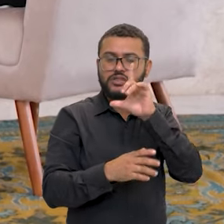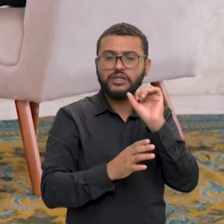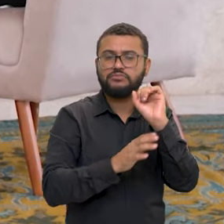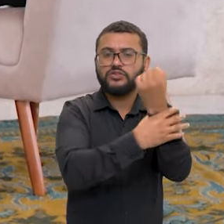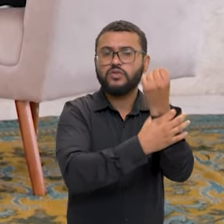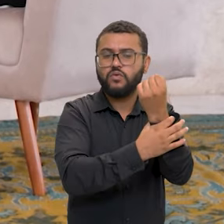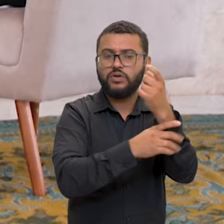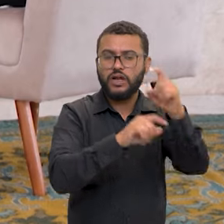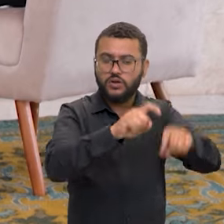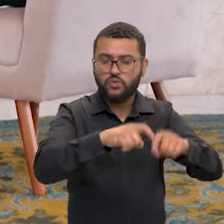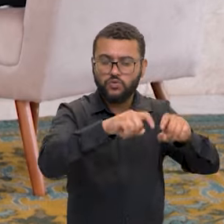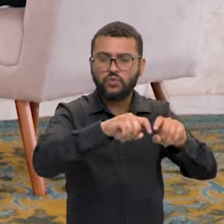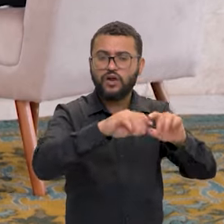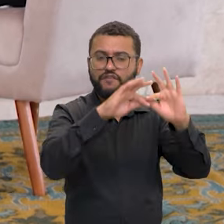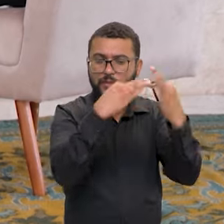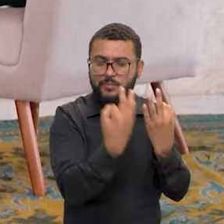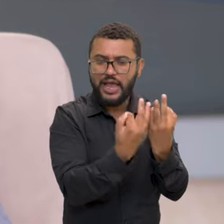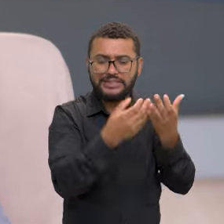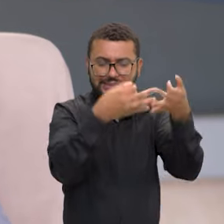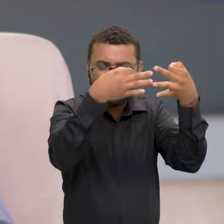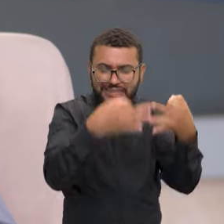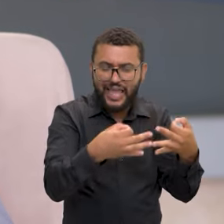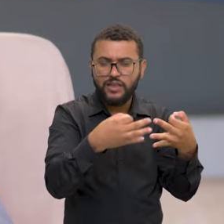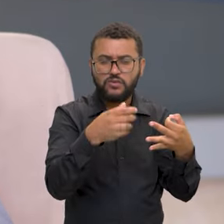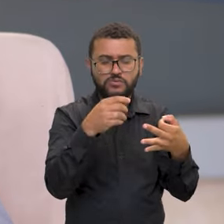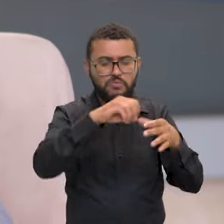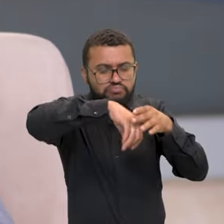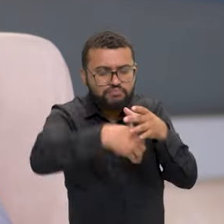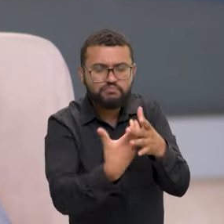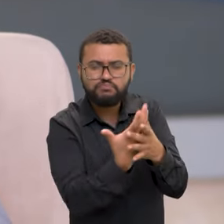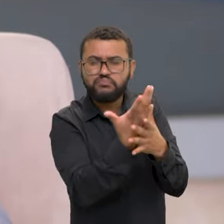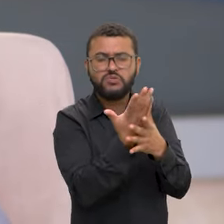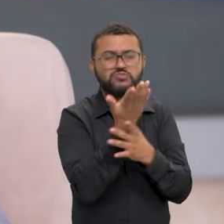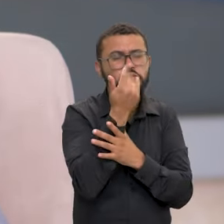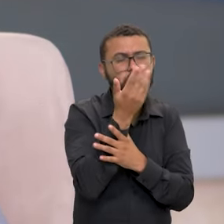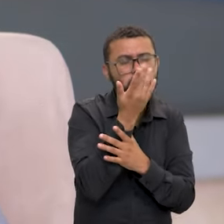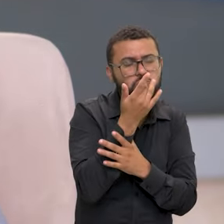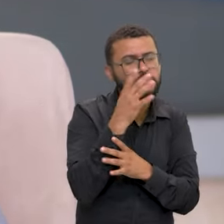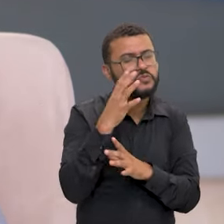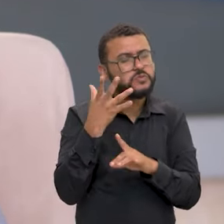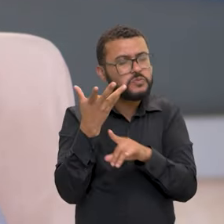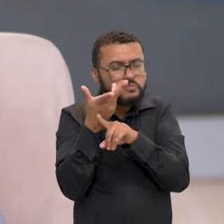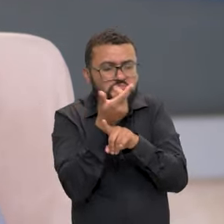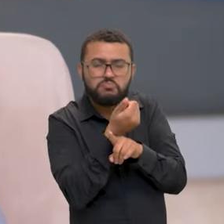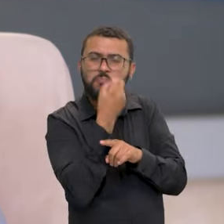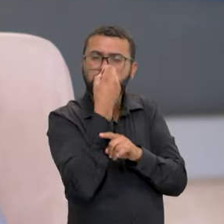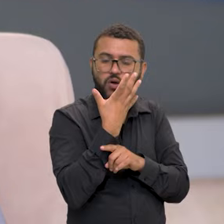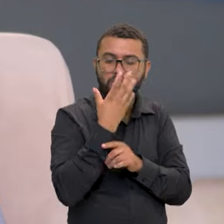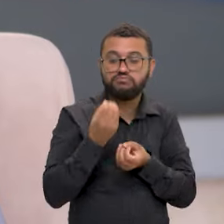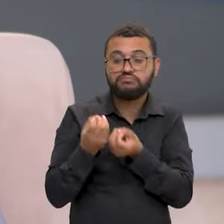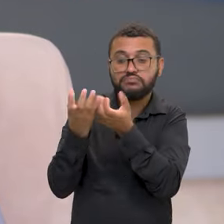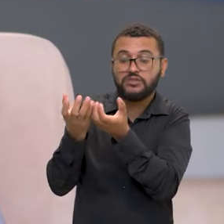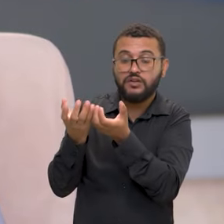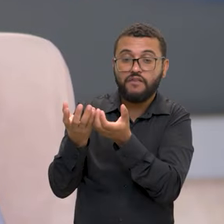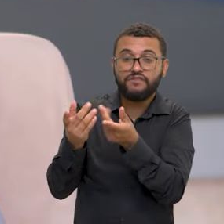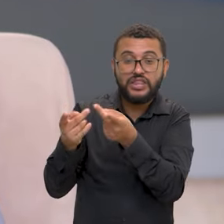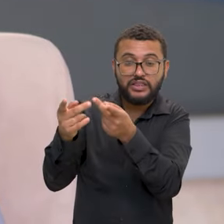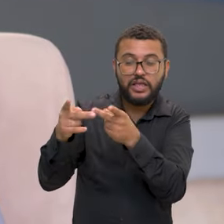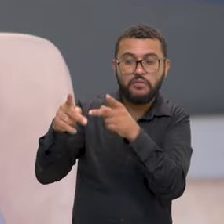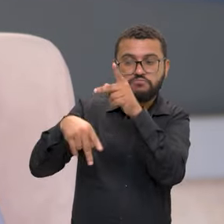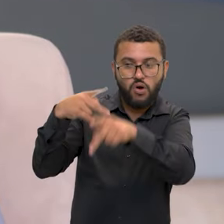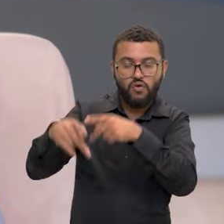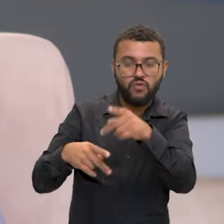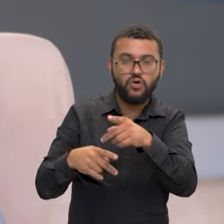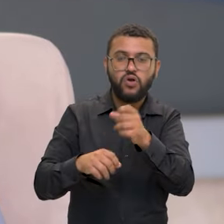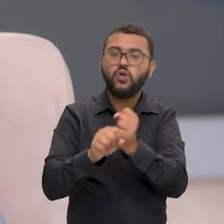os alimentos com qualidade para alimentar a nossa população e, para isso, no início do ano, nós retomamos todos